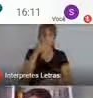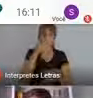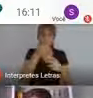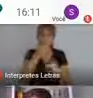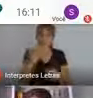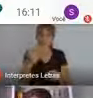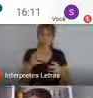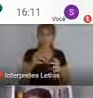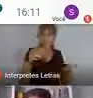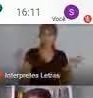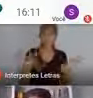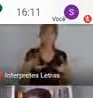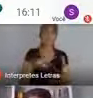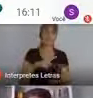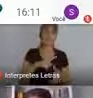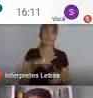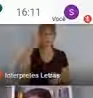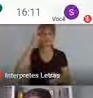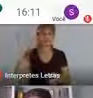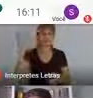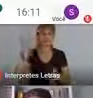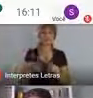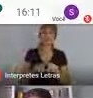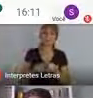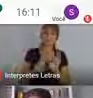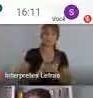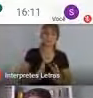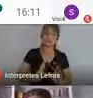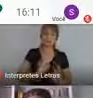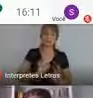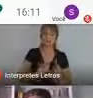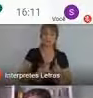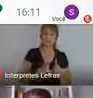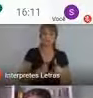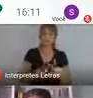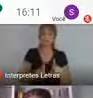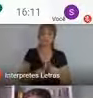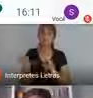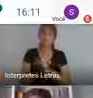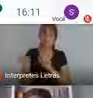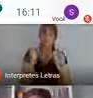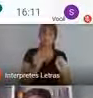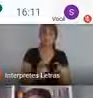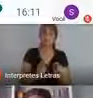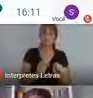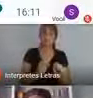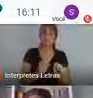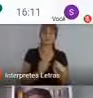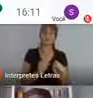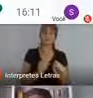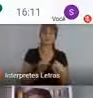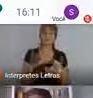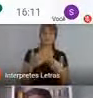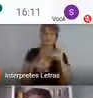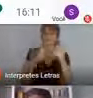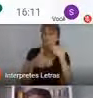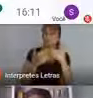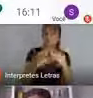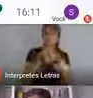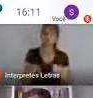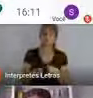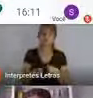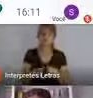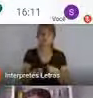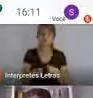educação intercultural, sistemas de representação, microfísicas de poder, os processos de subjetivação, são alguns